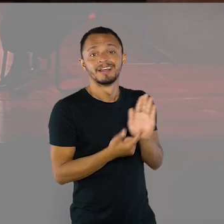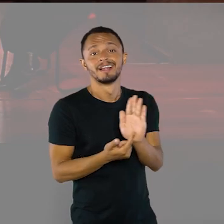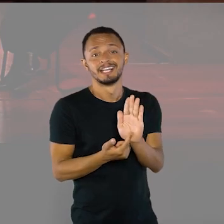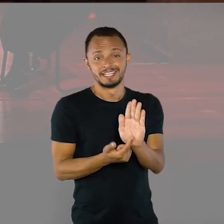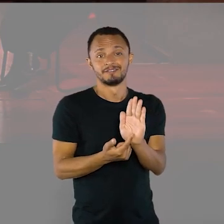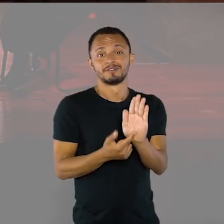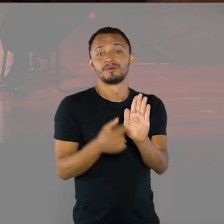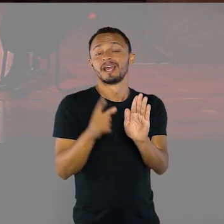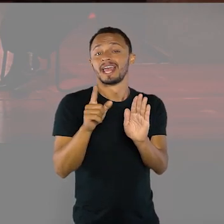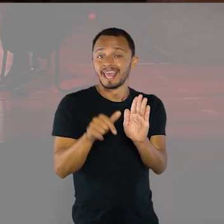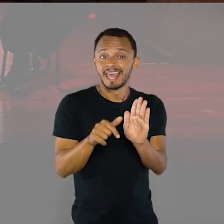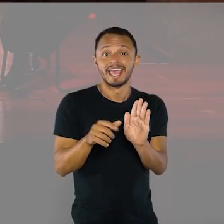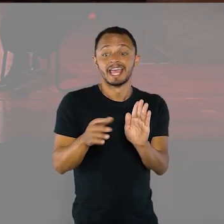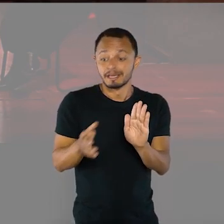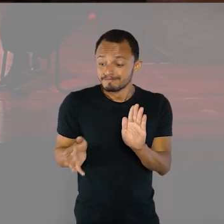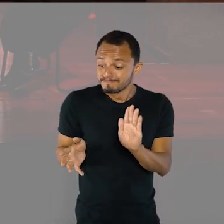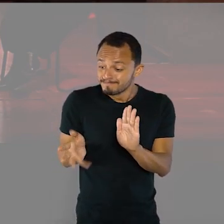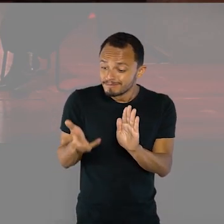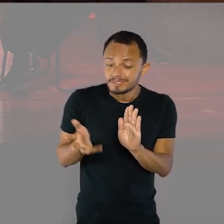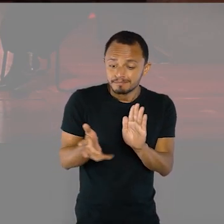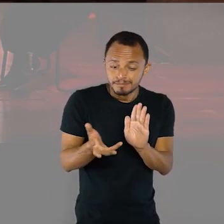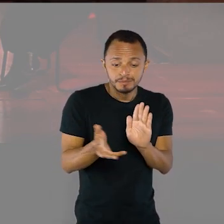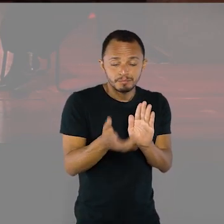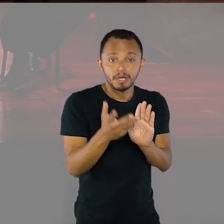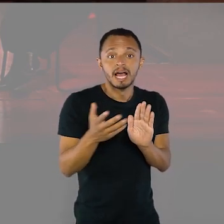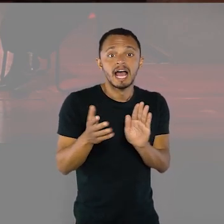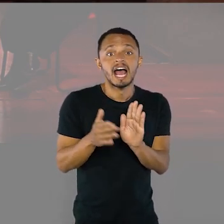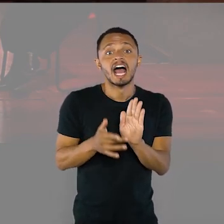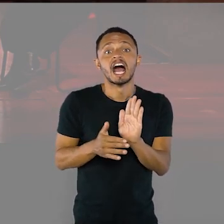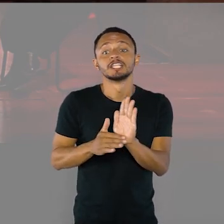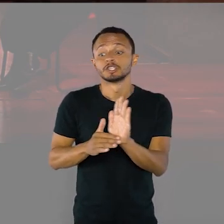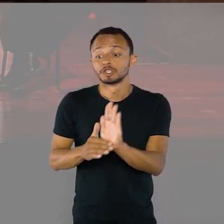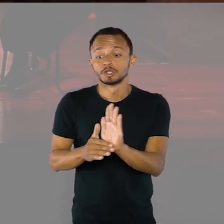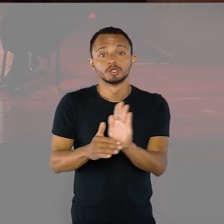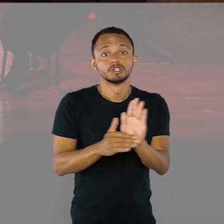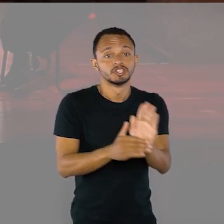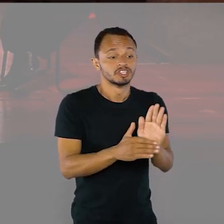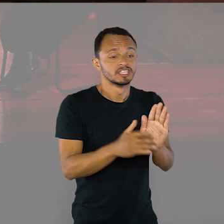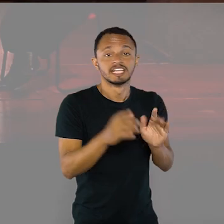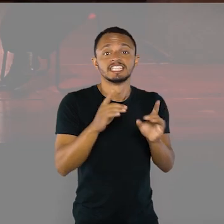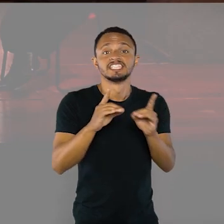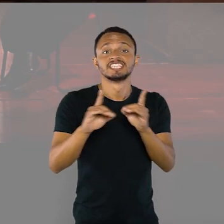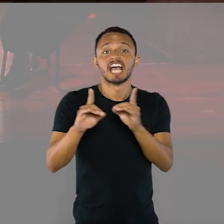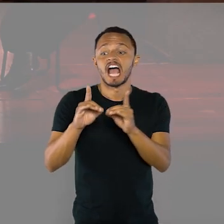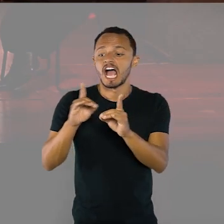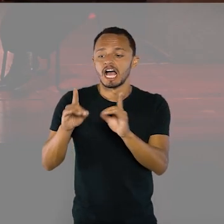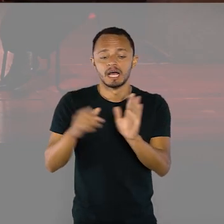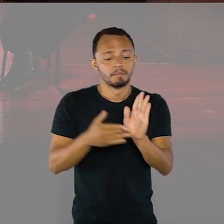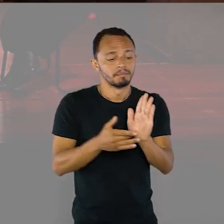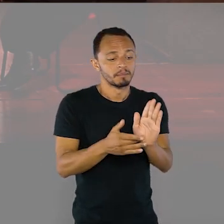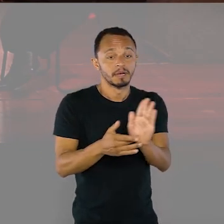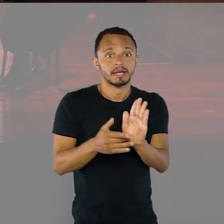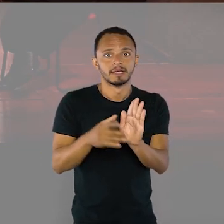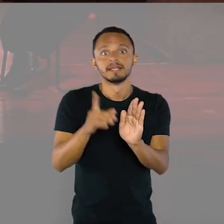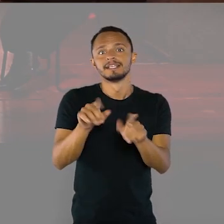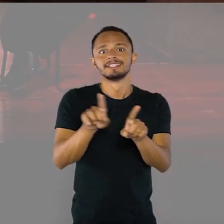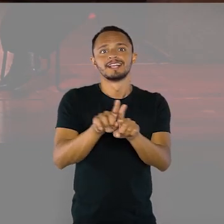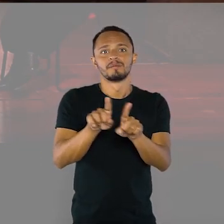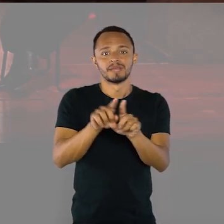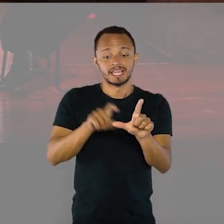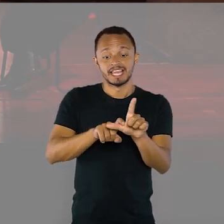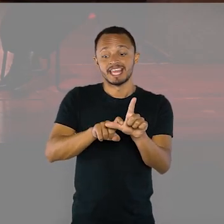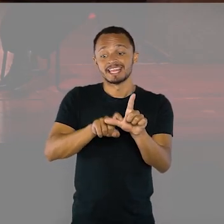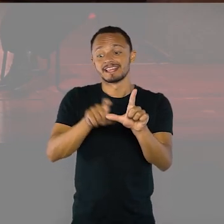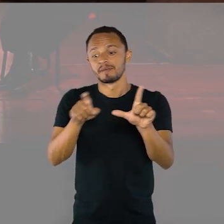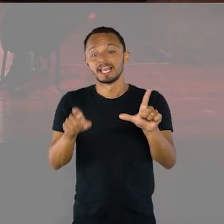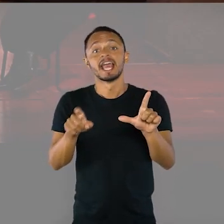pretendemos que ele ajude a provocar no diálogo e no debate, é que a gente perceba e pense o tempo todo que a independência é um processo, né?